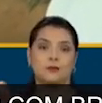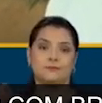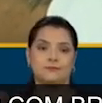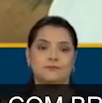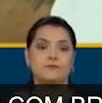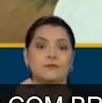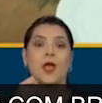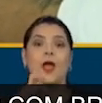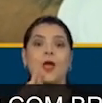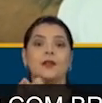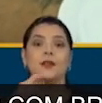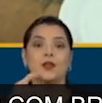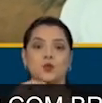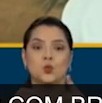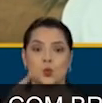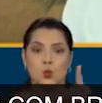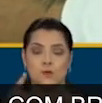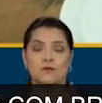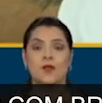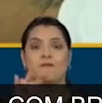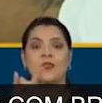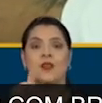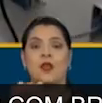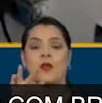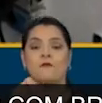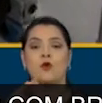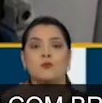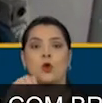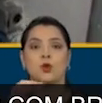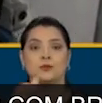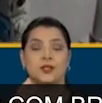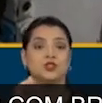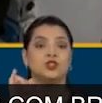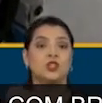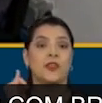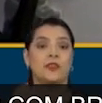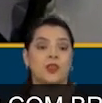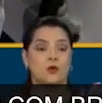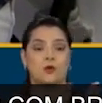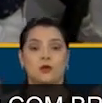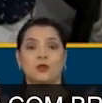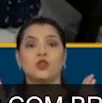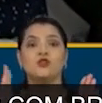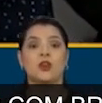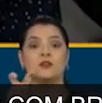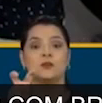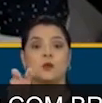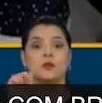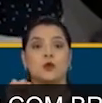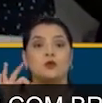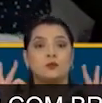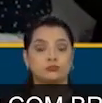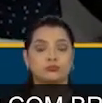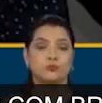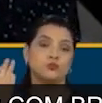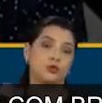Aricanduva e Vila Formosa Desde janeiro aqui na capital paulista foi um confirmados 58 casos de